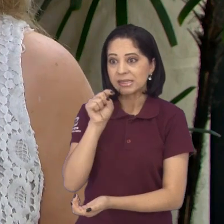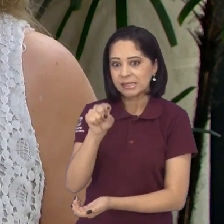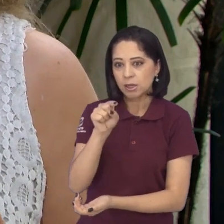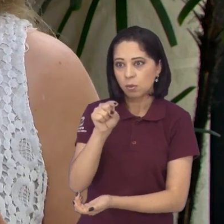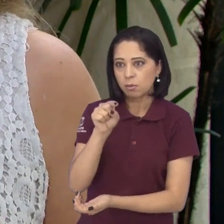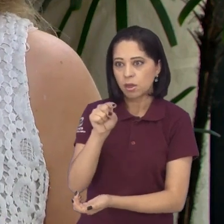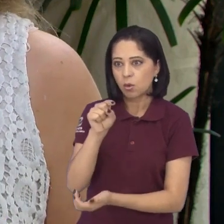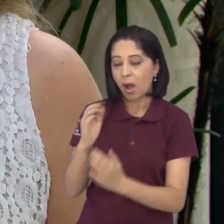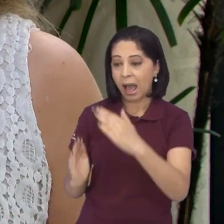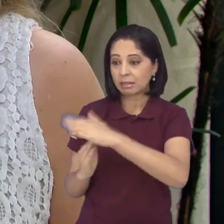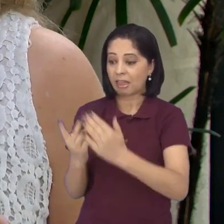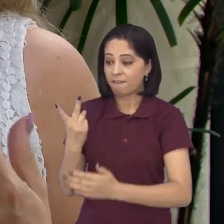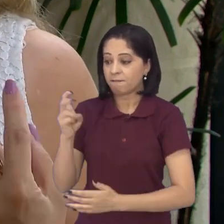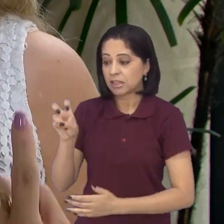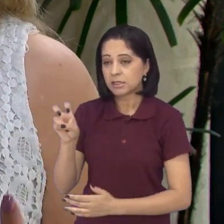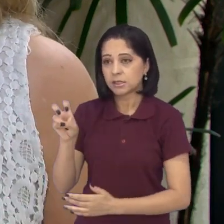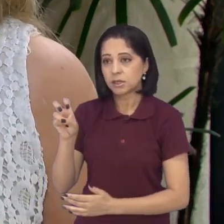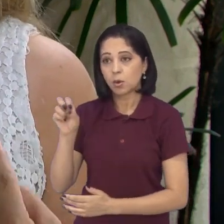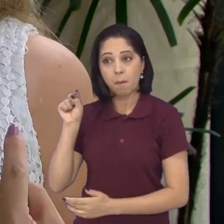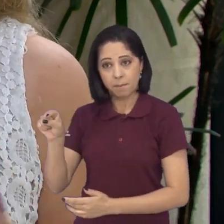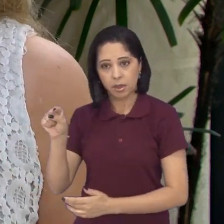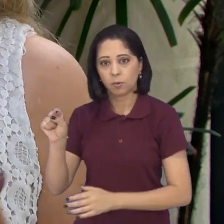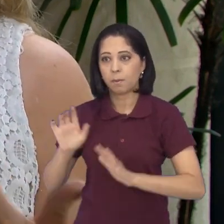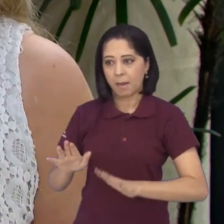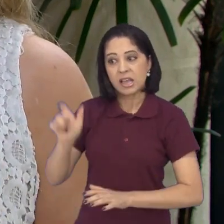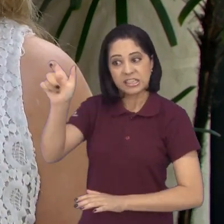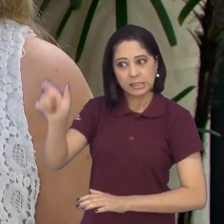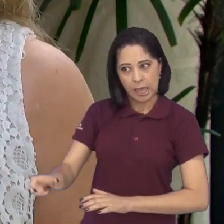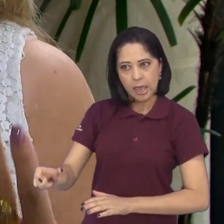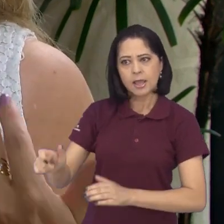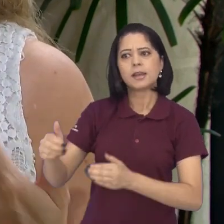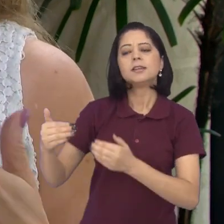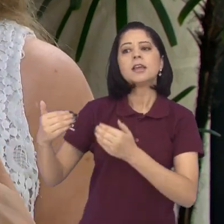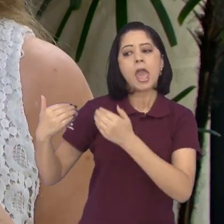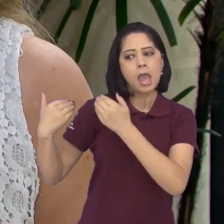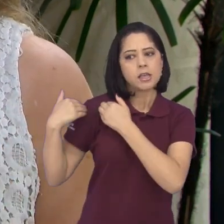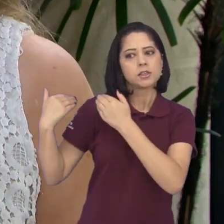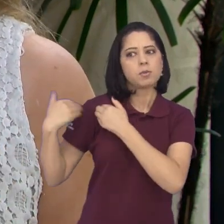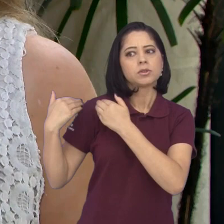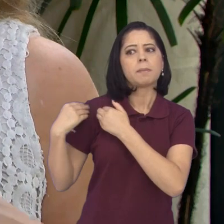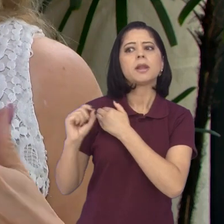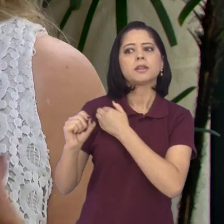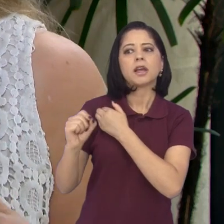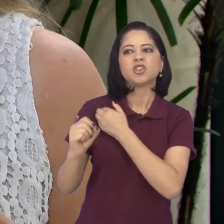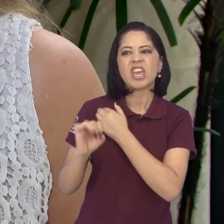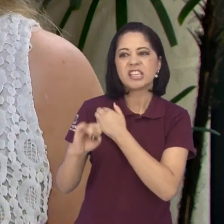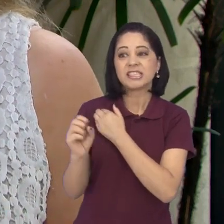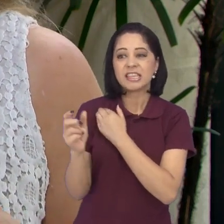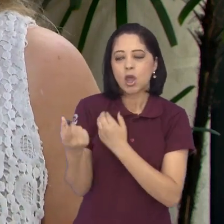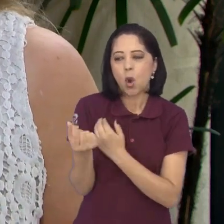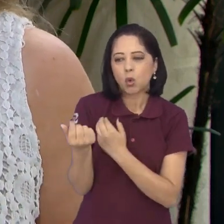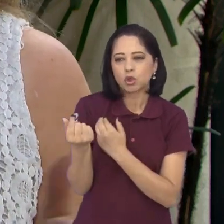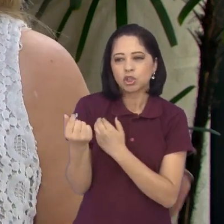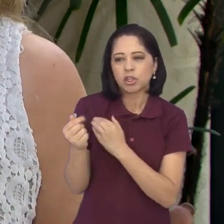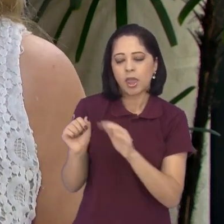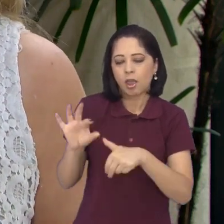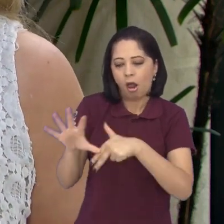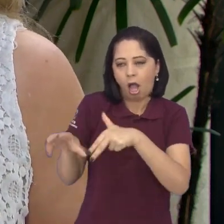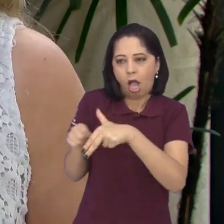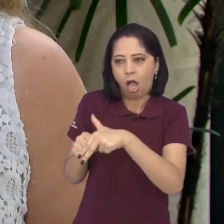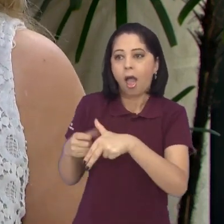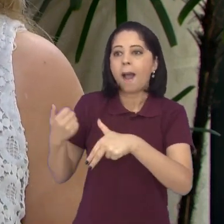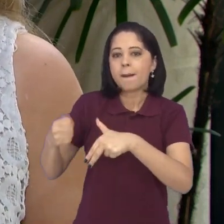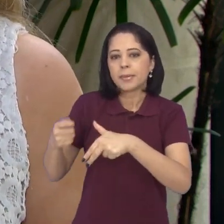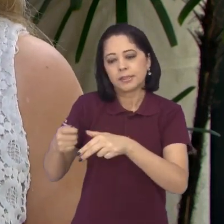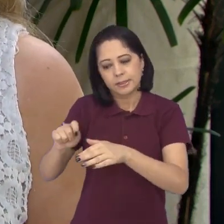e 25 mil reais. Lembrando que ele tem o dever de restituir aquele dinheiro que foi